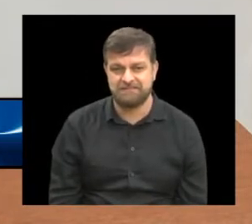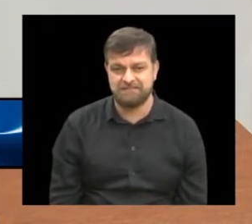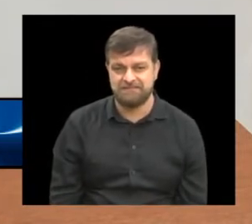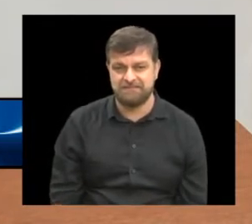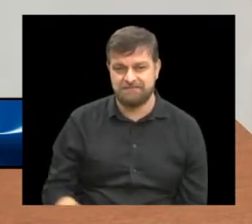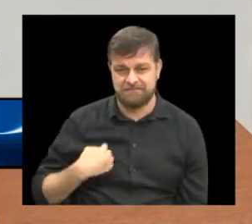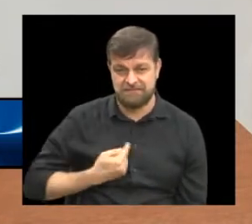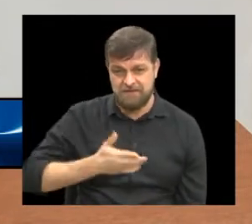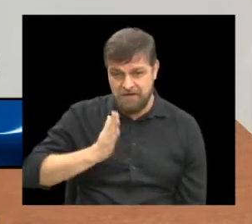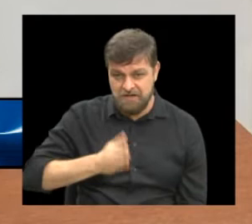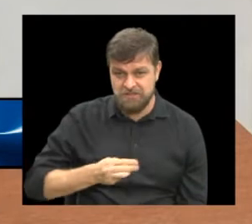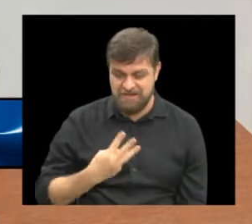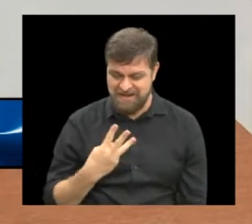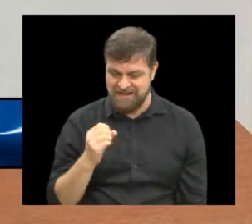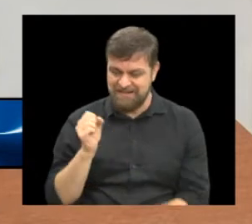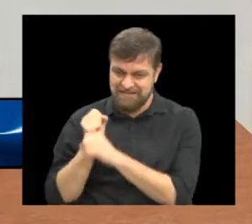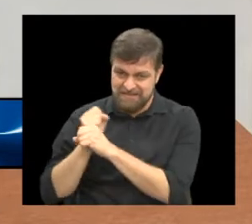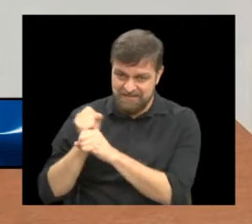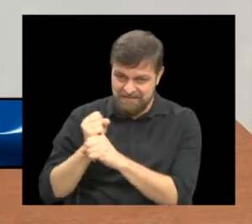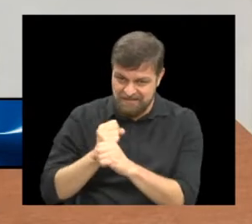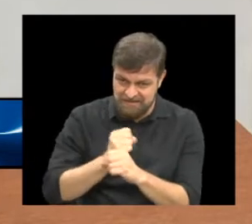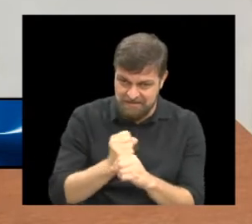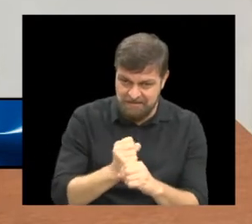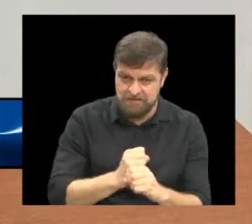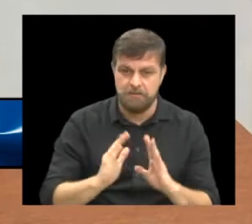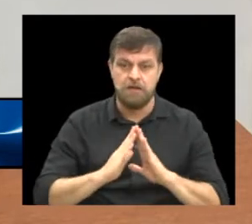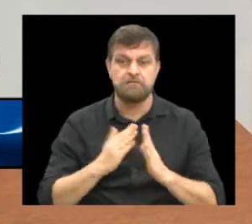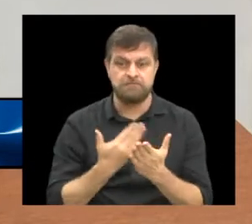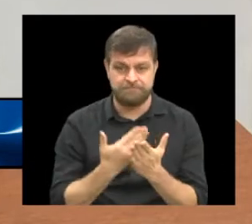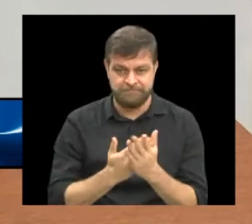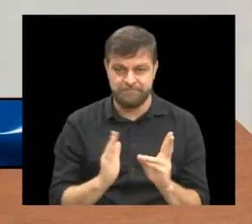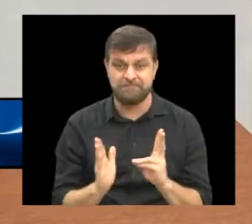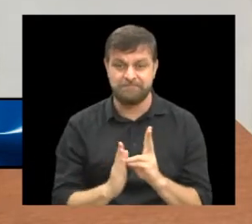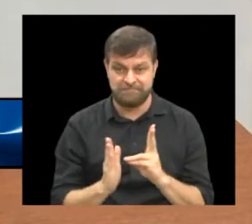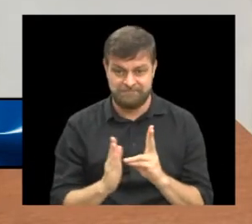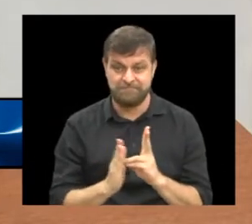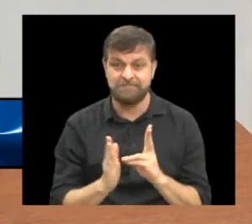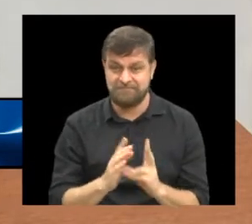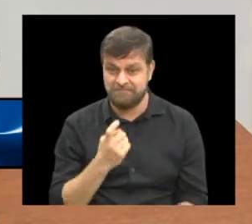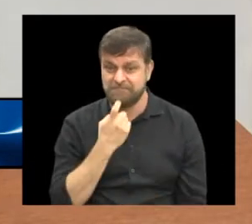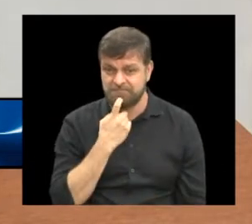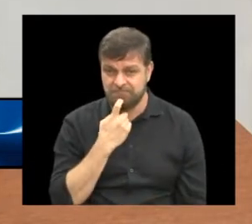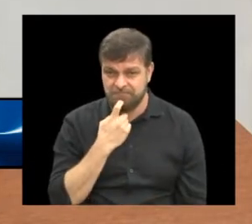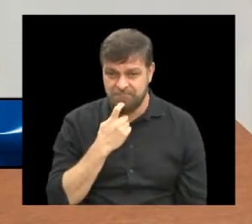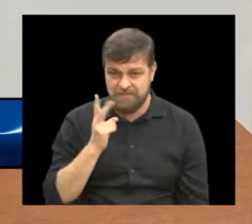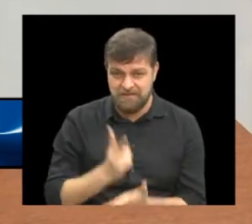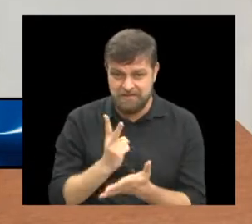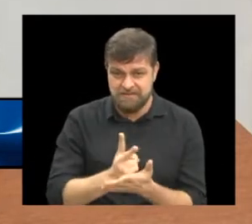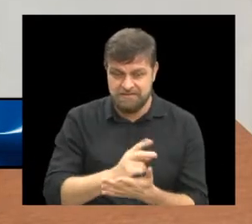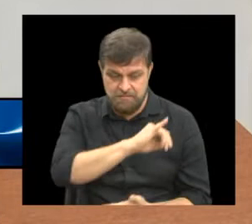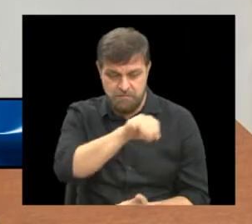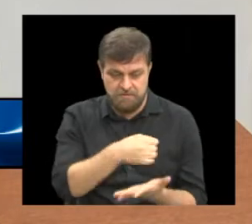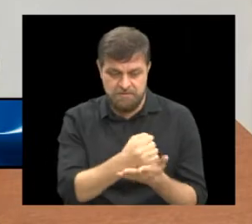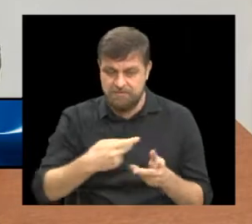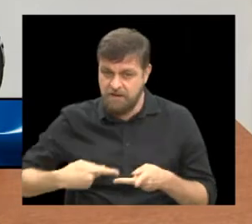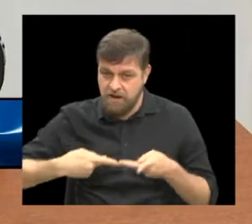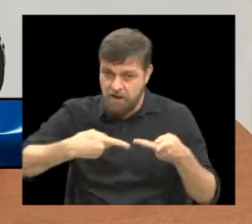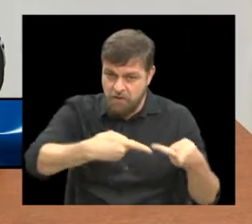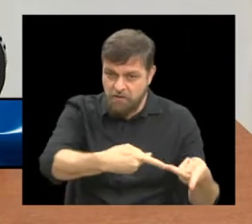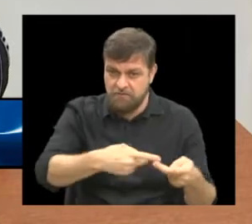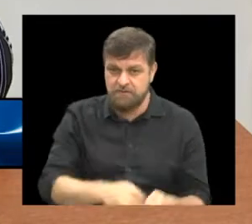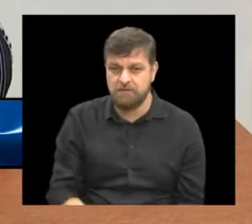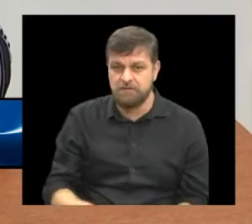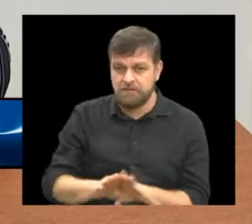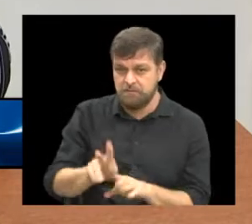Nós já estamos há quase 30 anos em Campinas, né? E cada vez que o Jorge nos convida, ou às vezes até